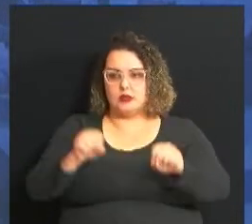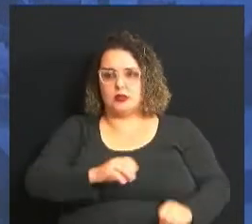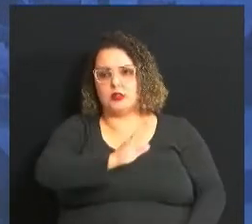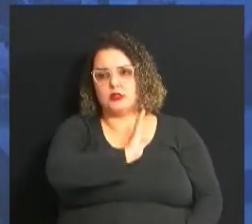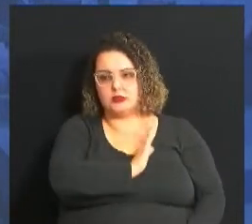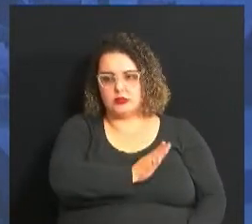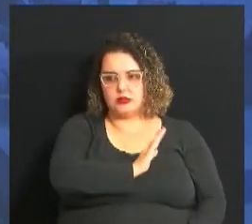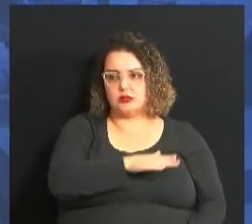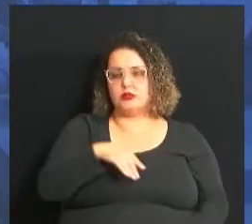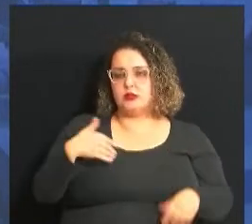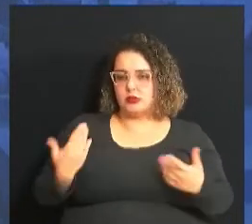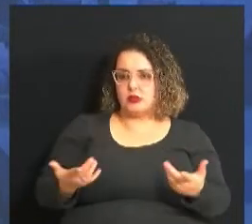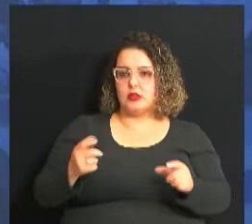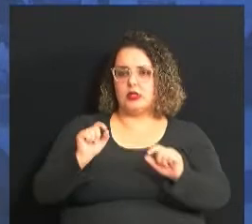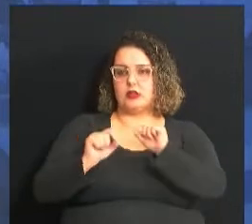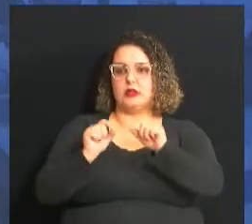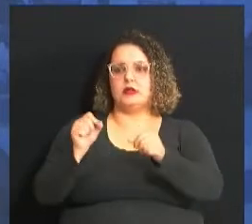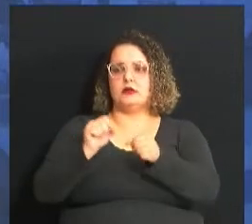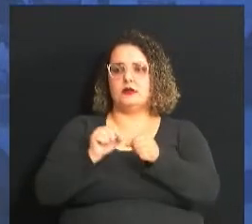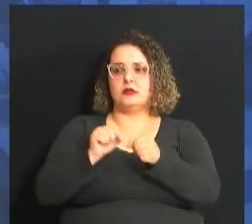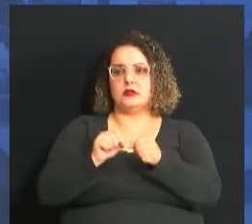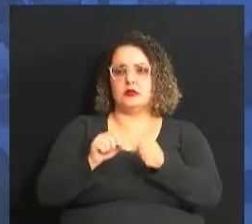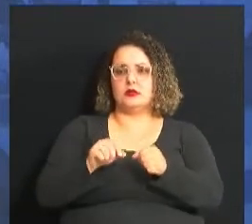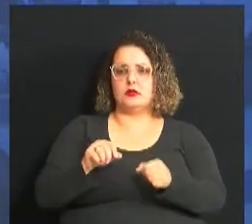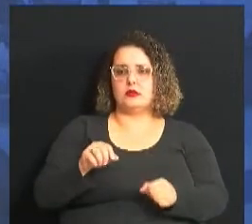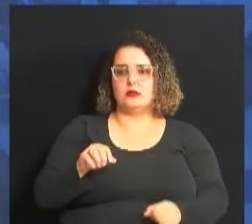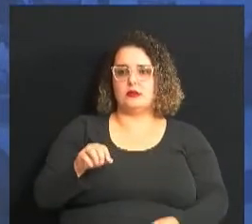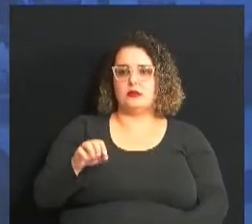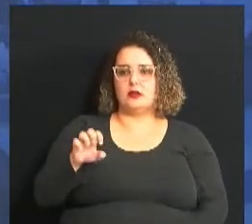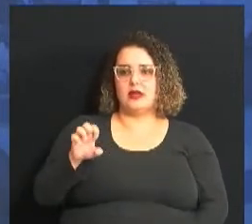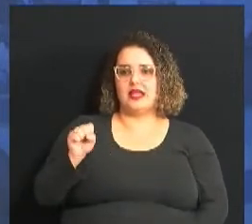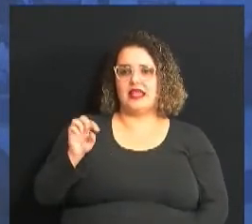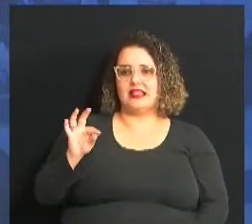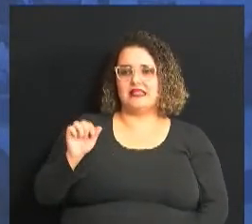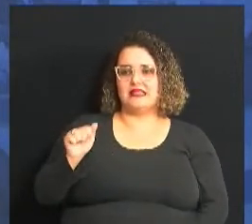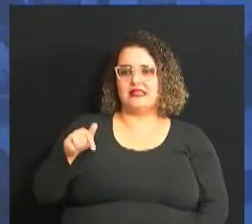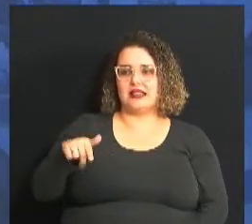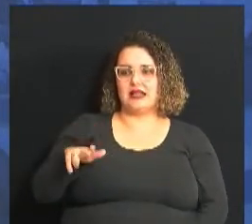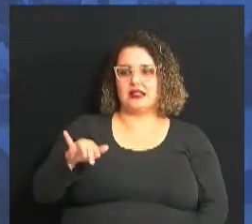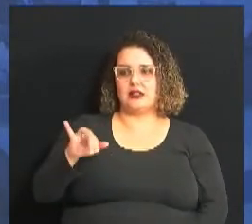cardiovascular? Quem está fazendo essa pergunta é o Estáquio Menezes.